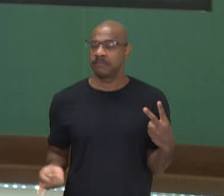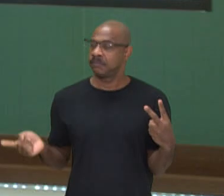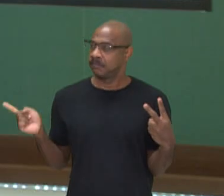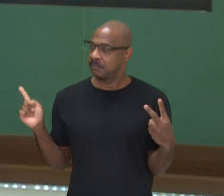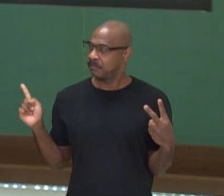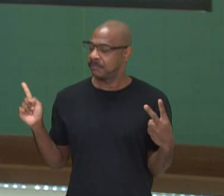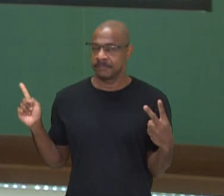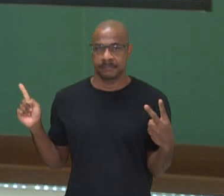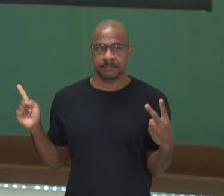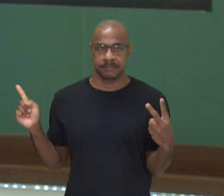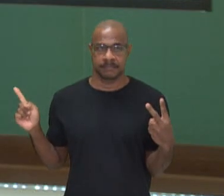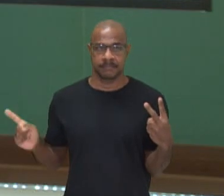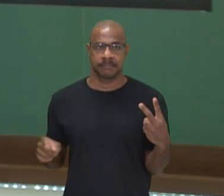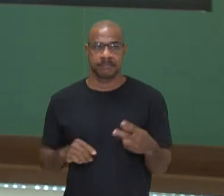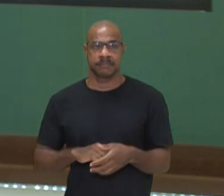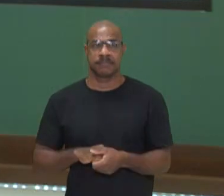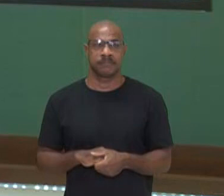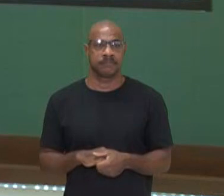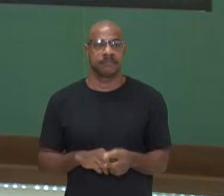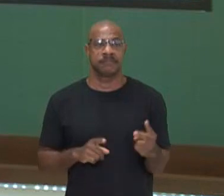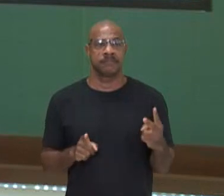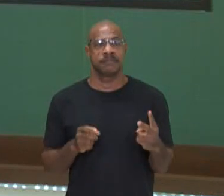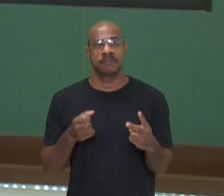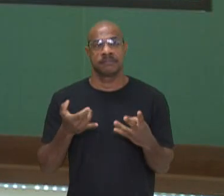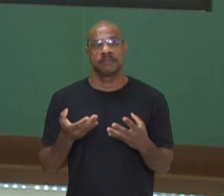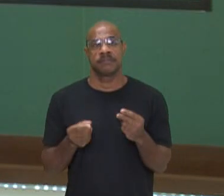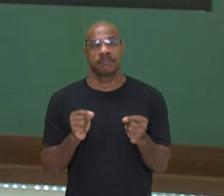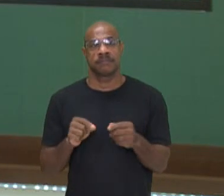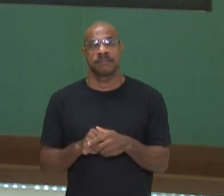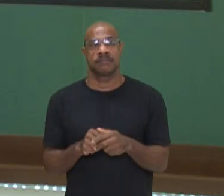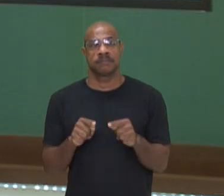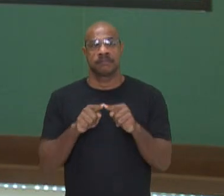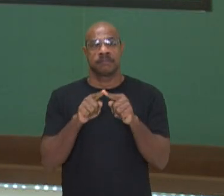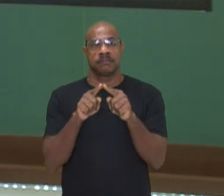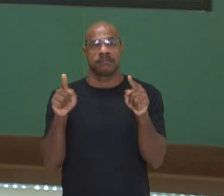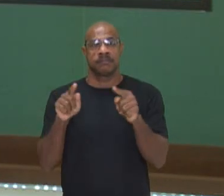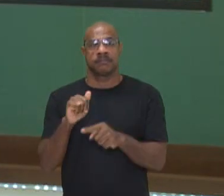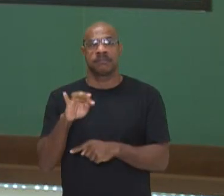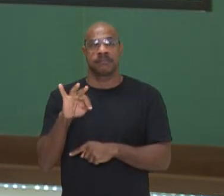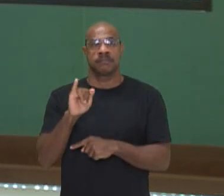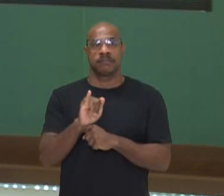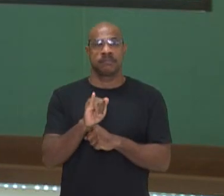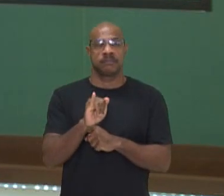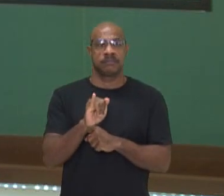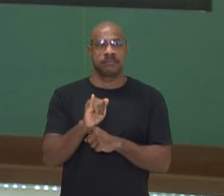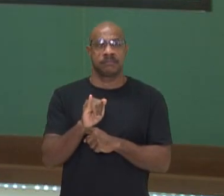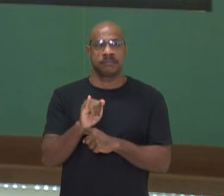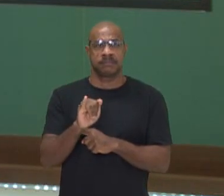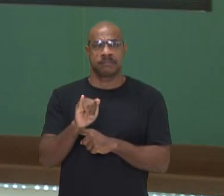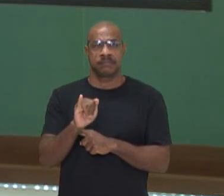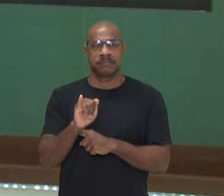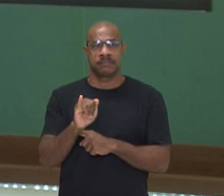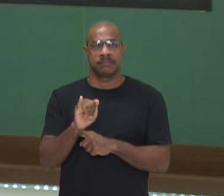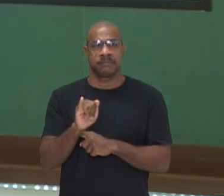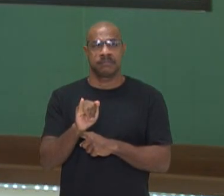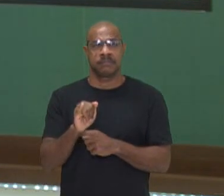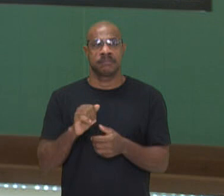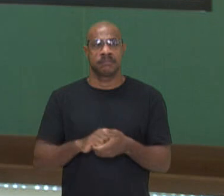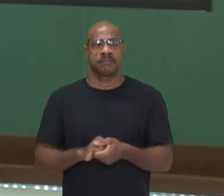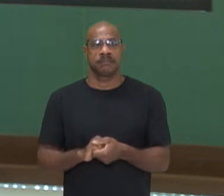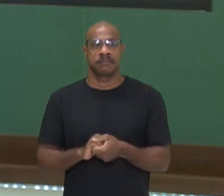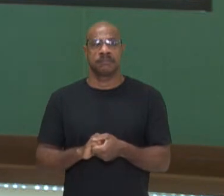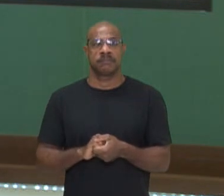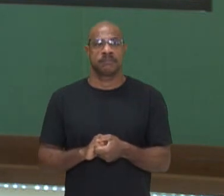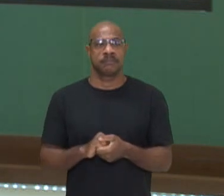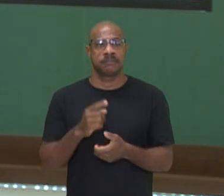queira para sair vermelho também, não tem problema. Quando ele fala aqui, ó, it allows us to communicate. Ah, não, tá de baixo.